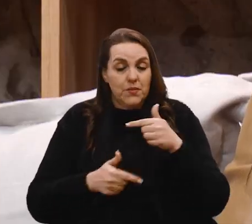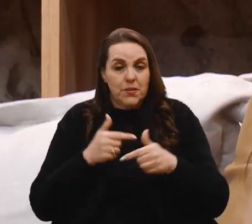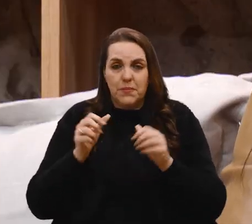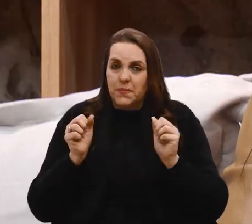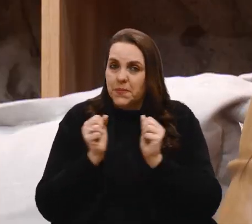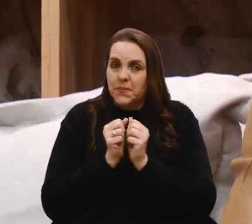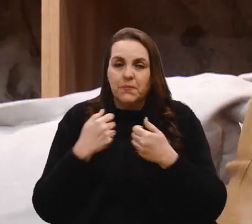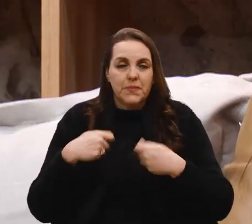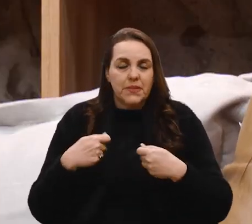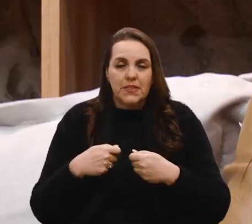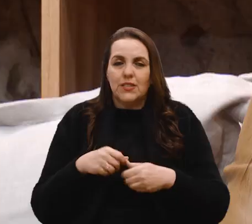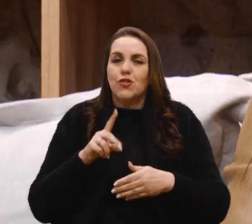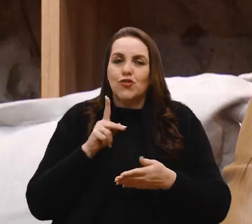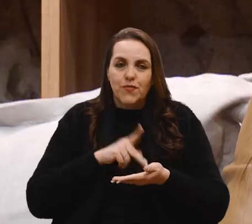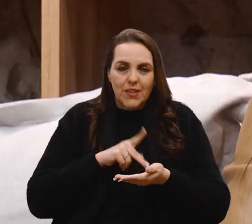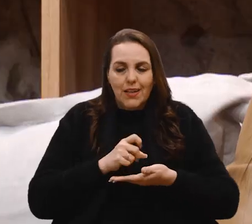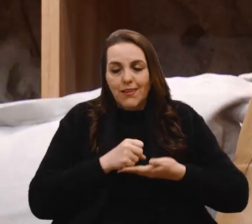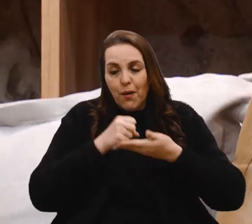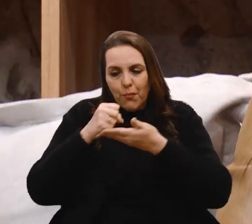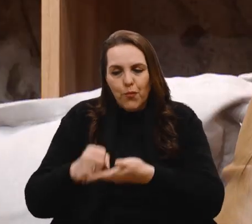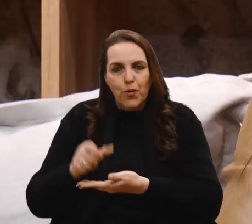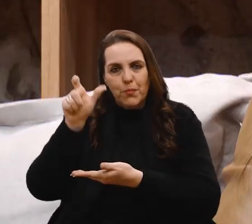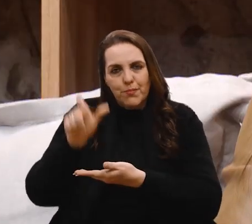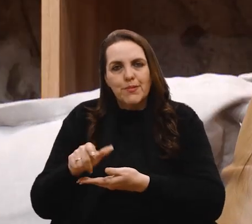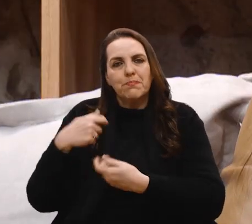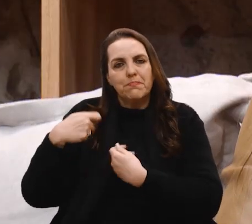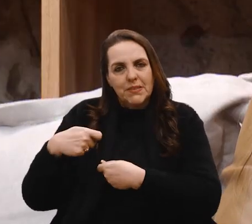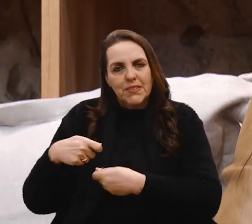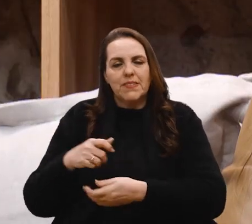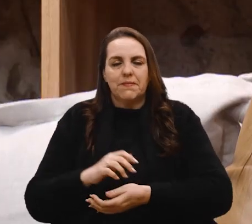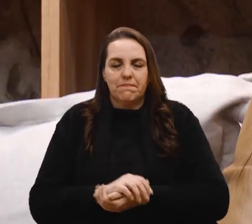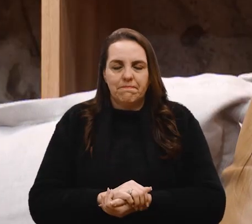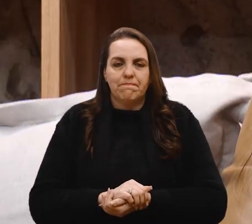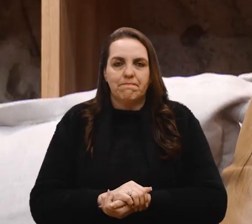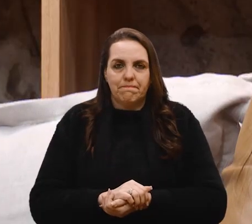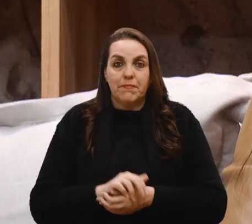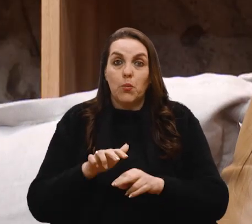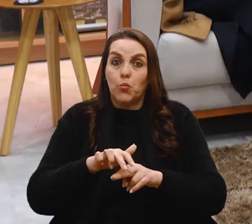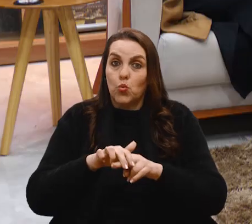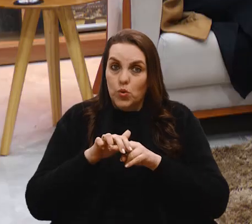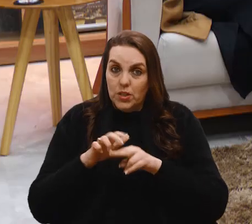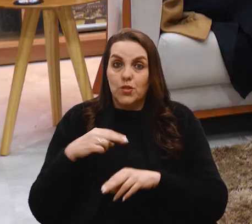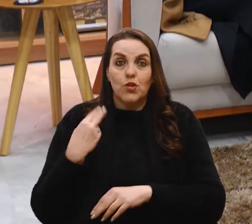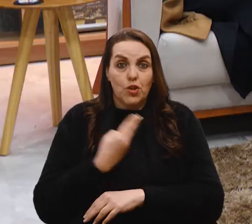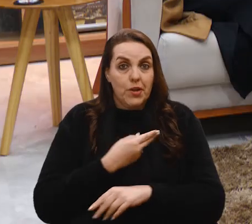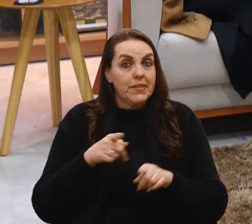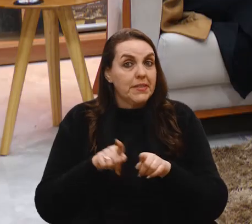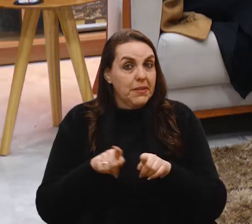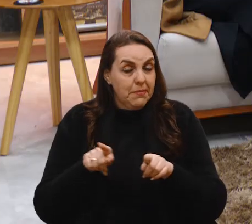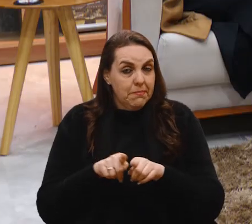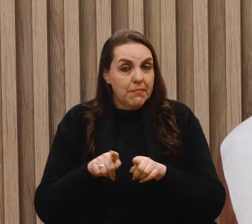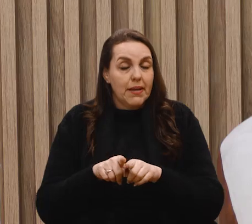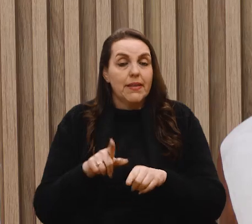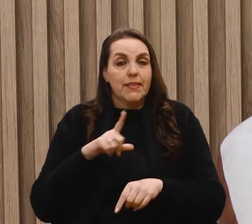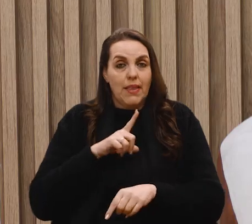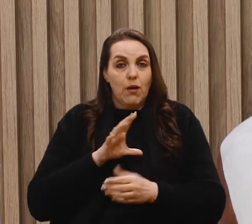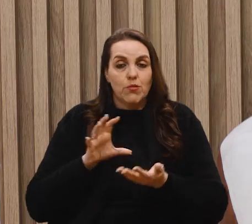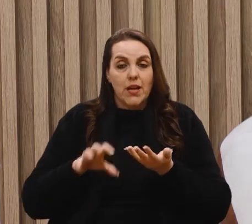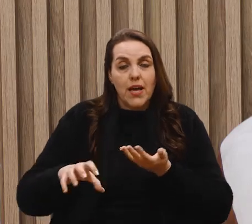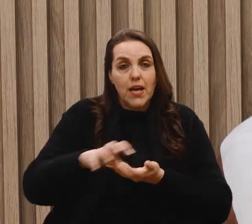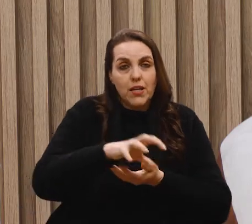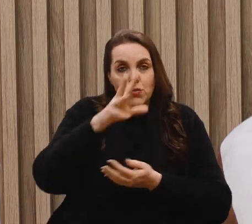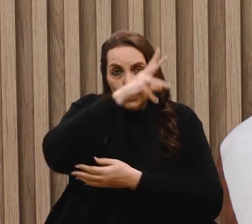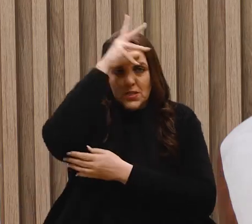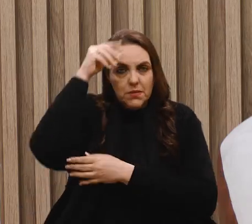para realmente dar apoio para essa pessoa que precisa, né? Por isso que a gente também tem na rede municipal